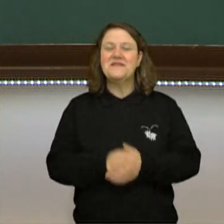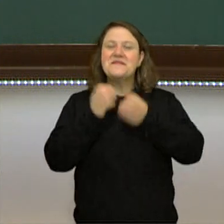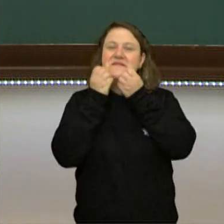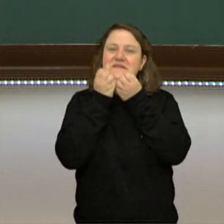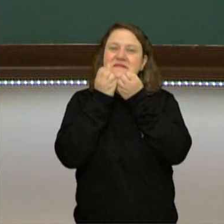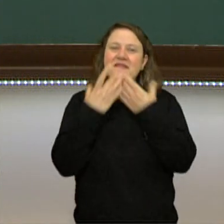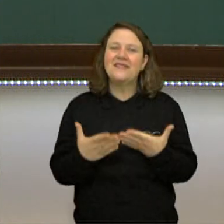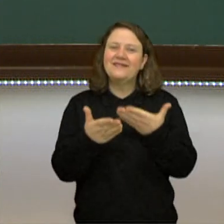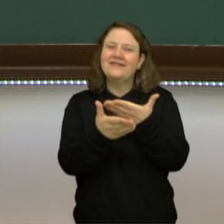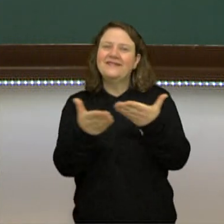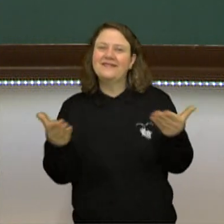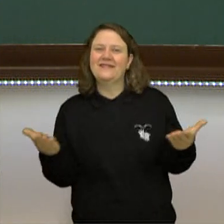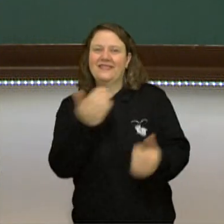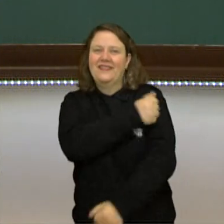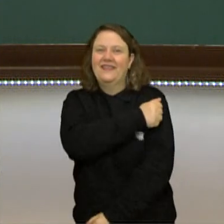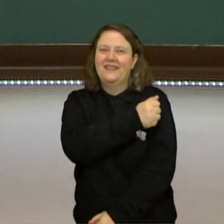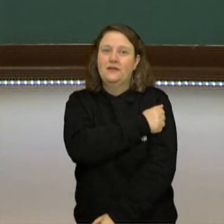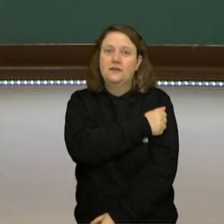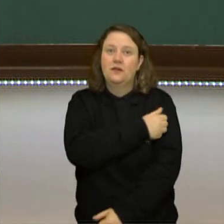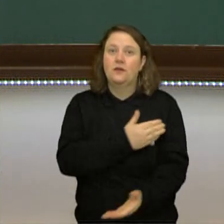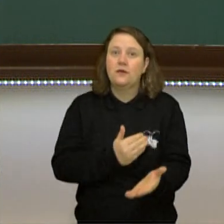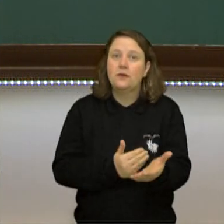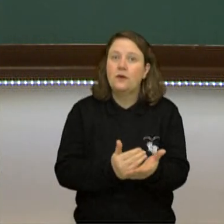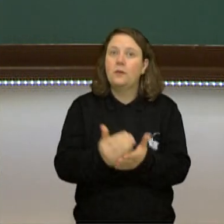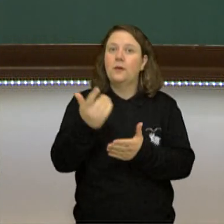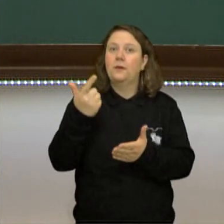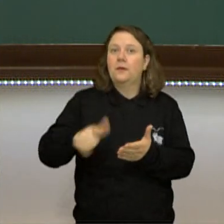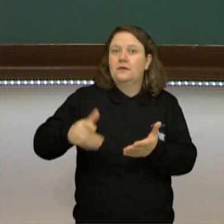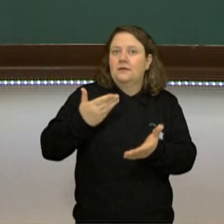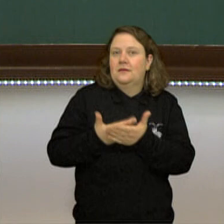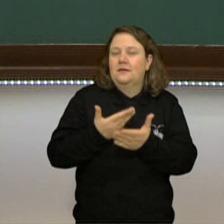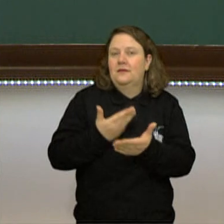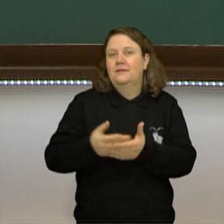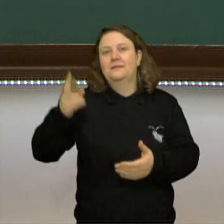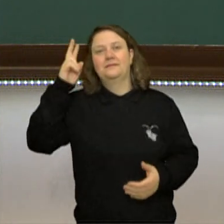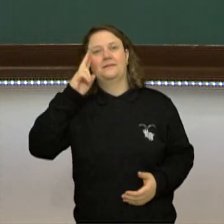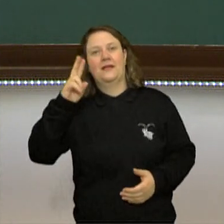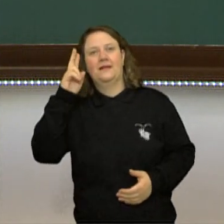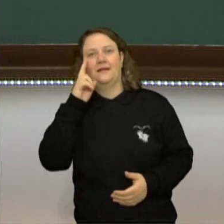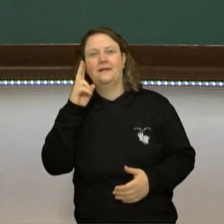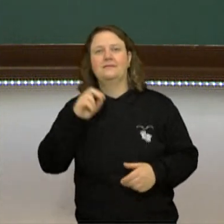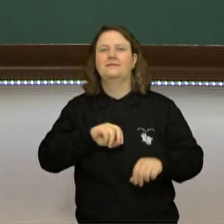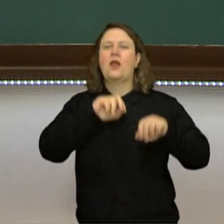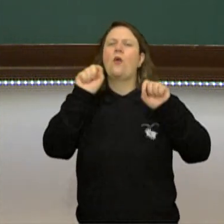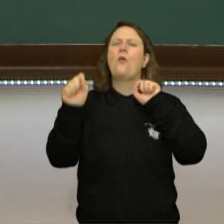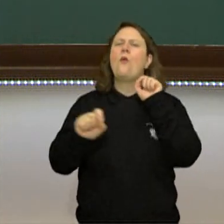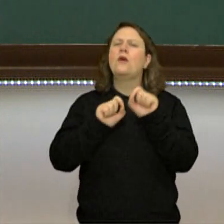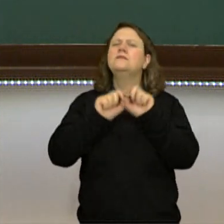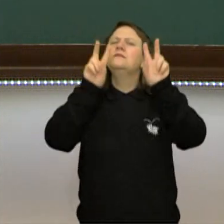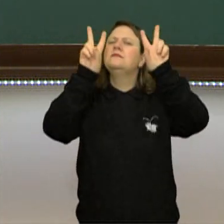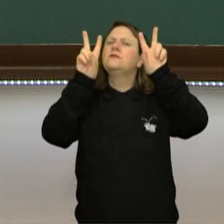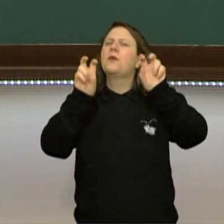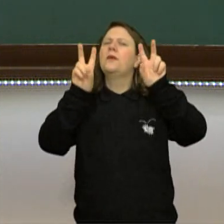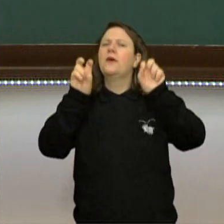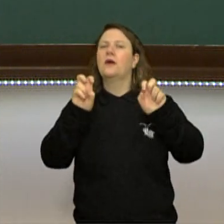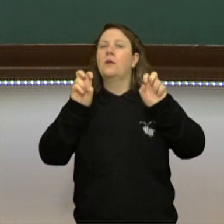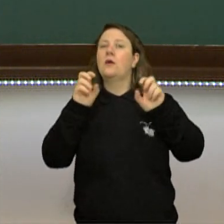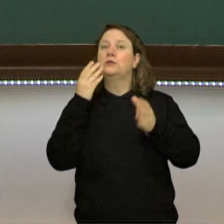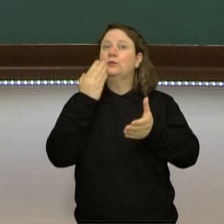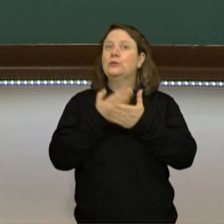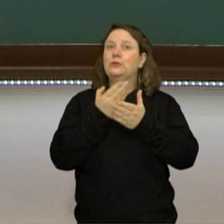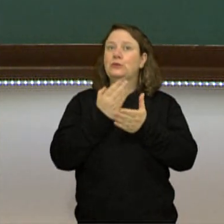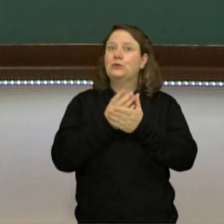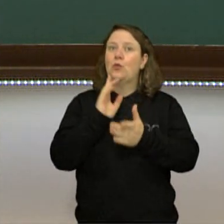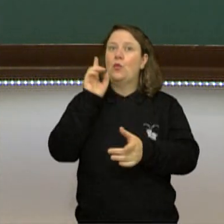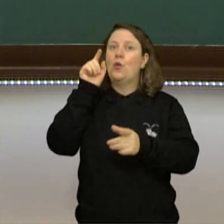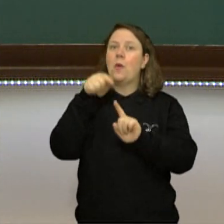Saudações, alunos da terceira série! Estamos começando mais uma aula de História em que vamos dar continuidade ao nosso estudo sobre a